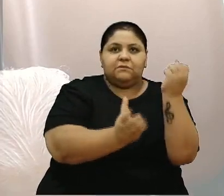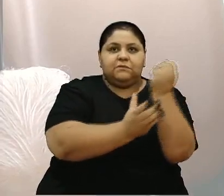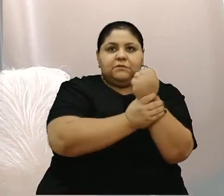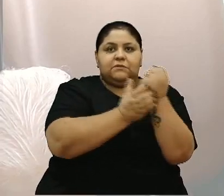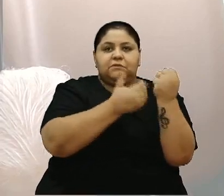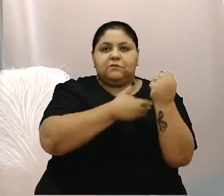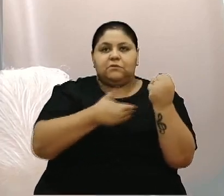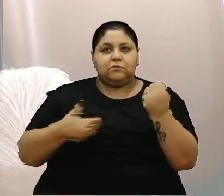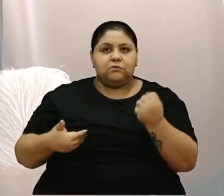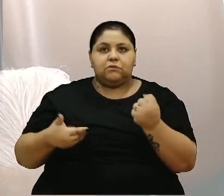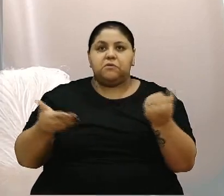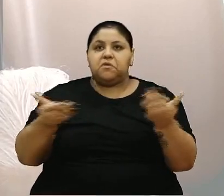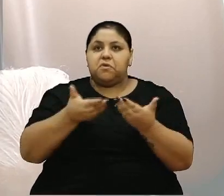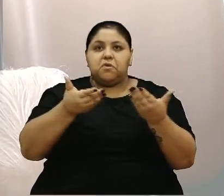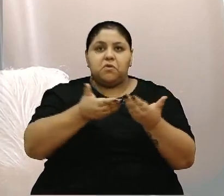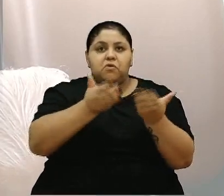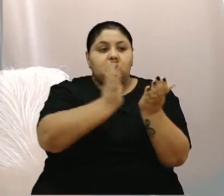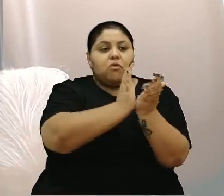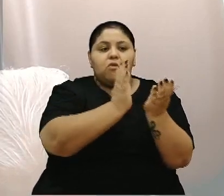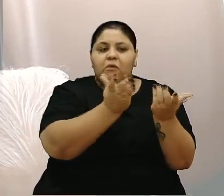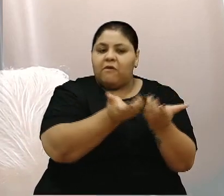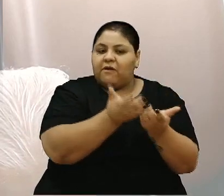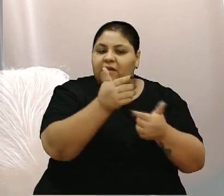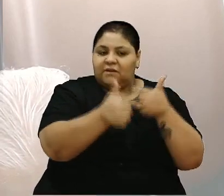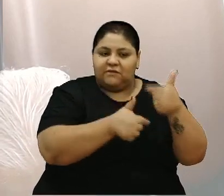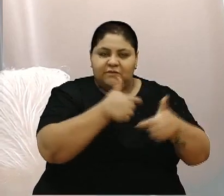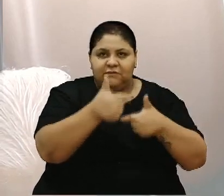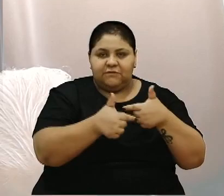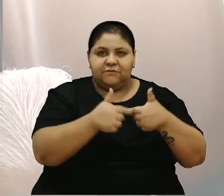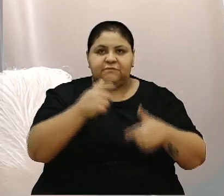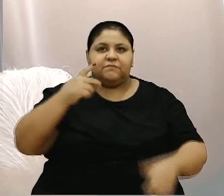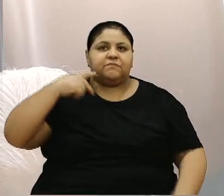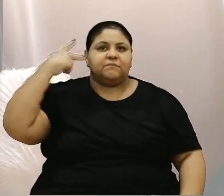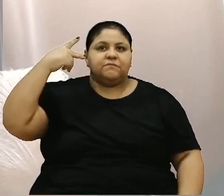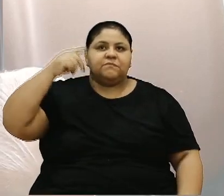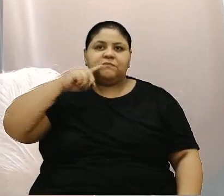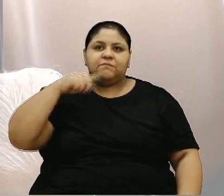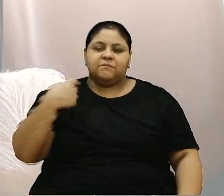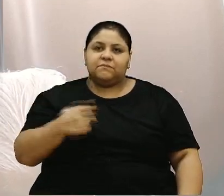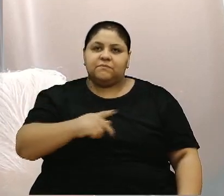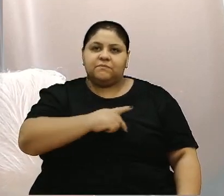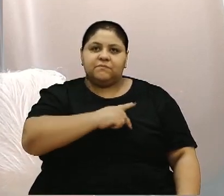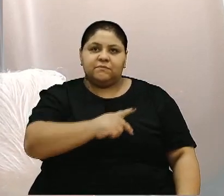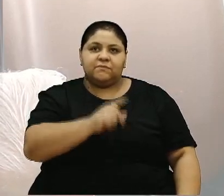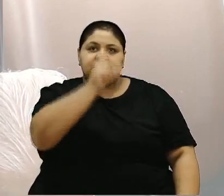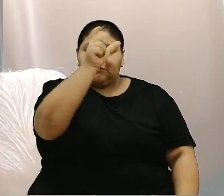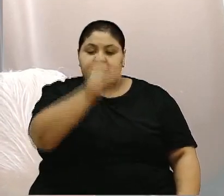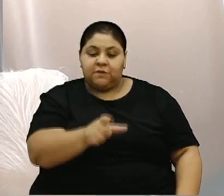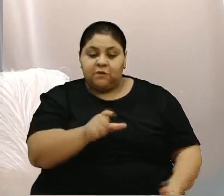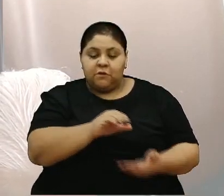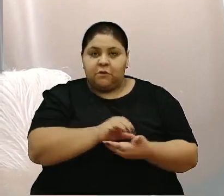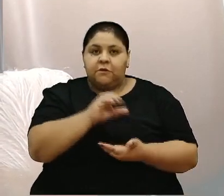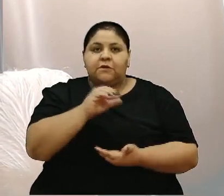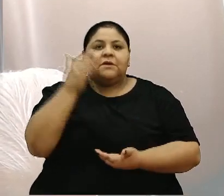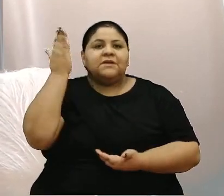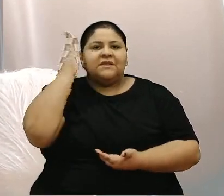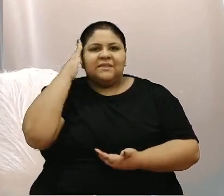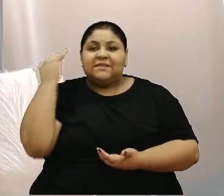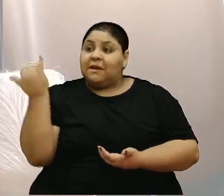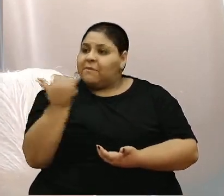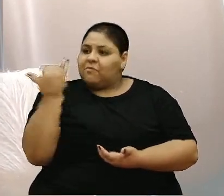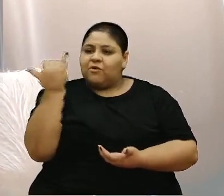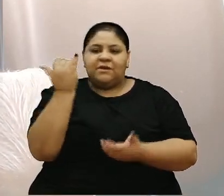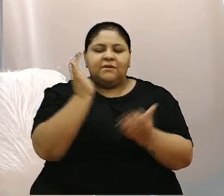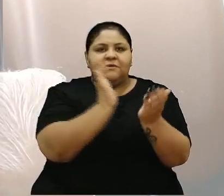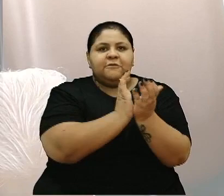são comissões extremamente atuantes. A senhora vereadora Gladys foi presidente da Comissão da Pessoa Idosa e sabe a importância que tem essa